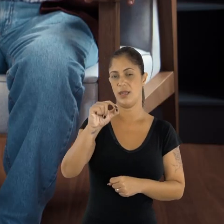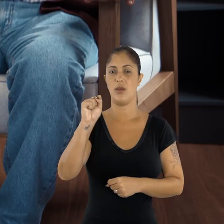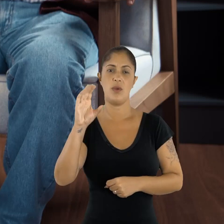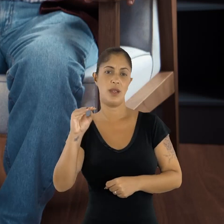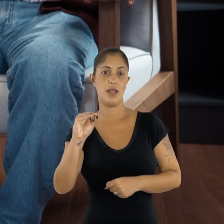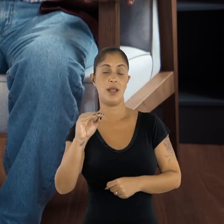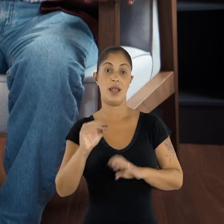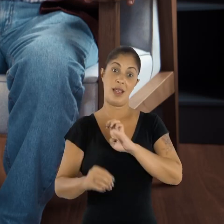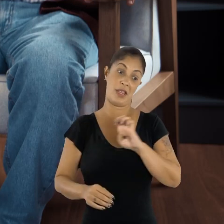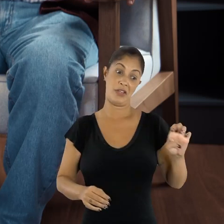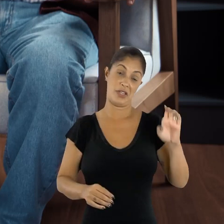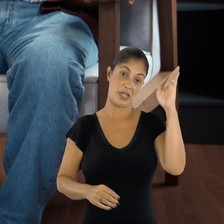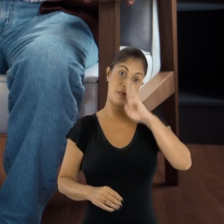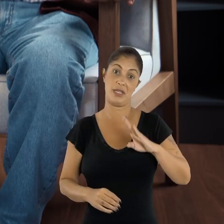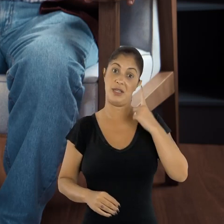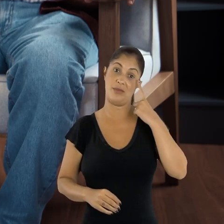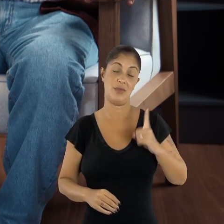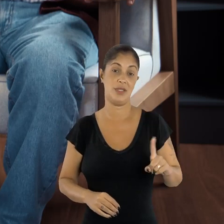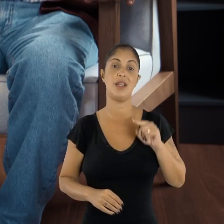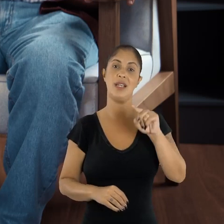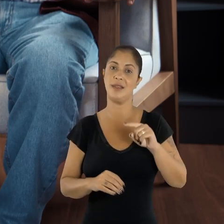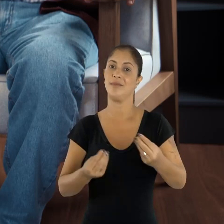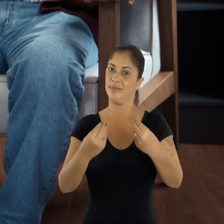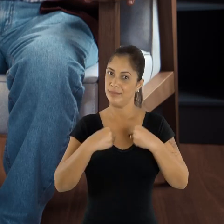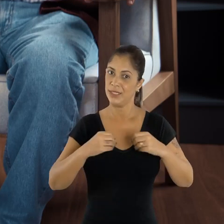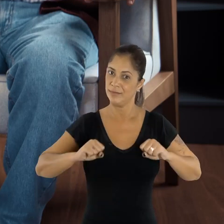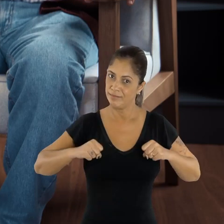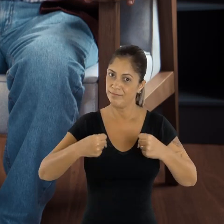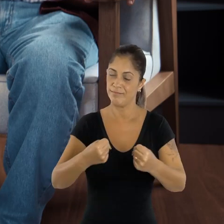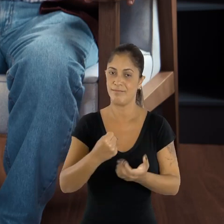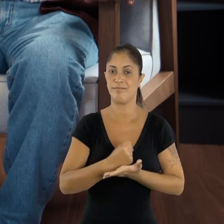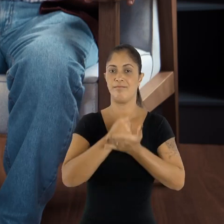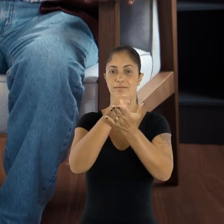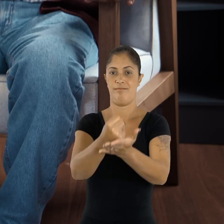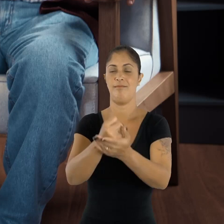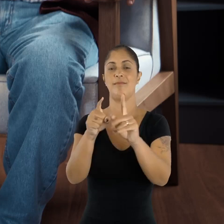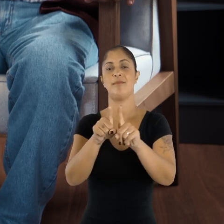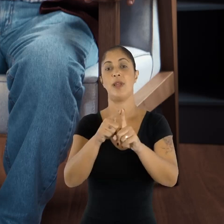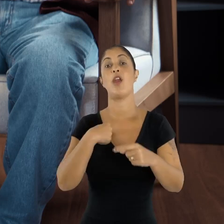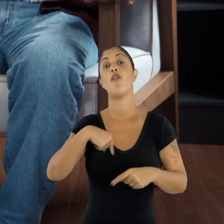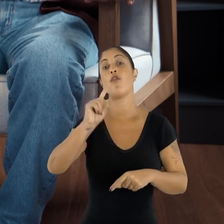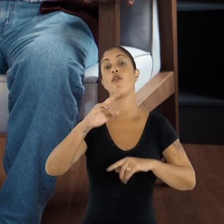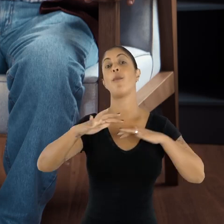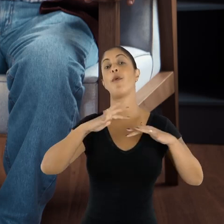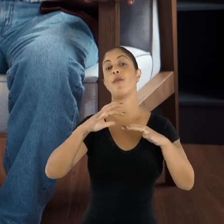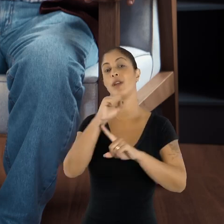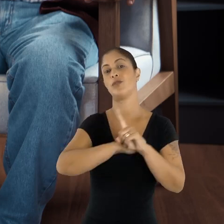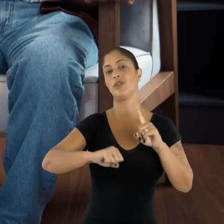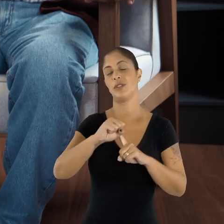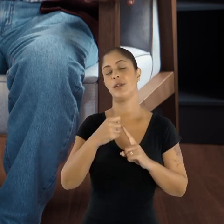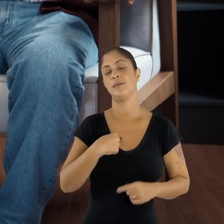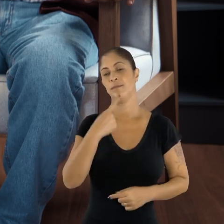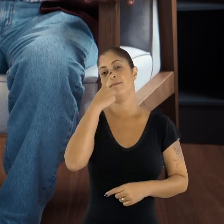Guilherme Boulos. A esquerda brasileira não seria o que é. Aquilo foi o que nos deu raiz, nos deu base. E eu fui para o movimento social